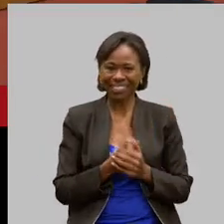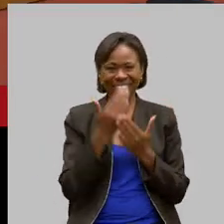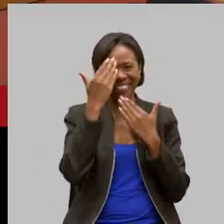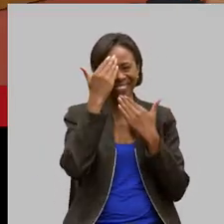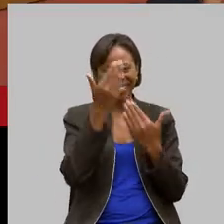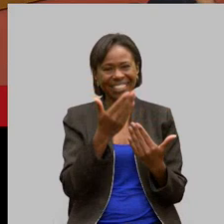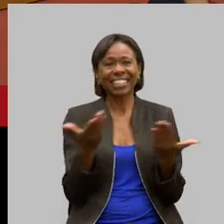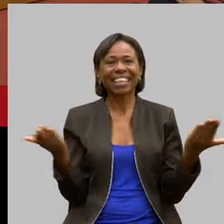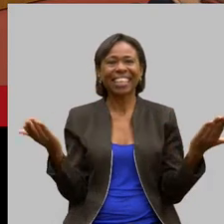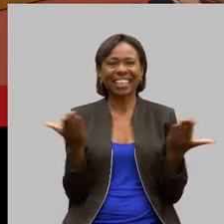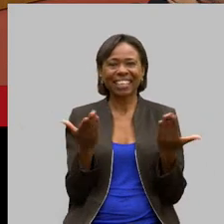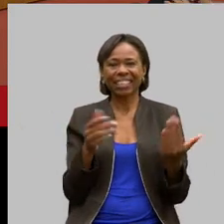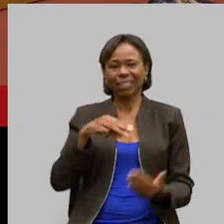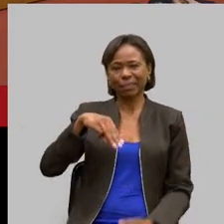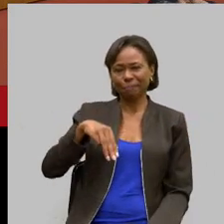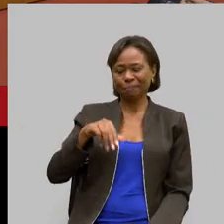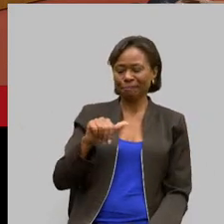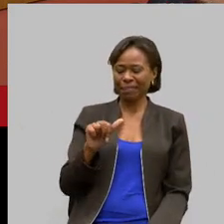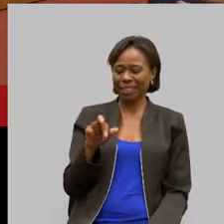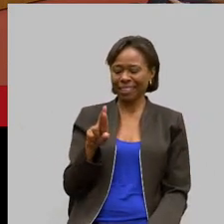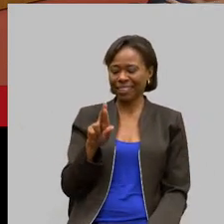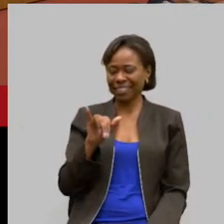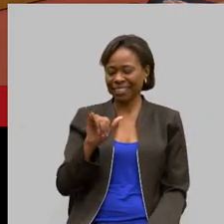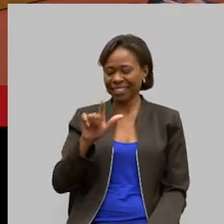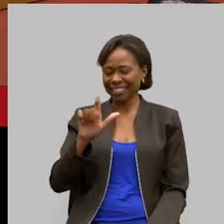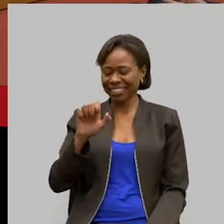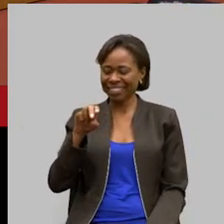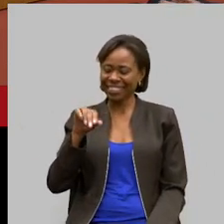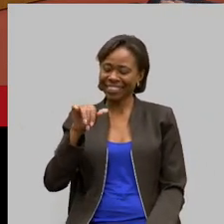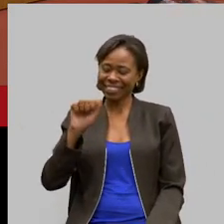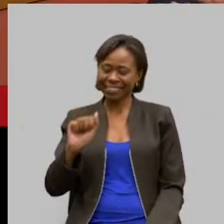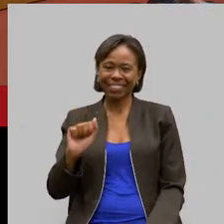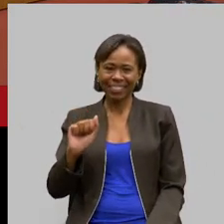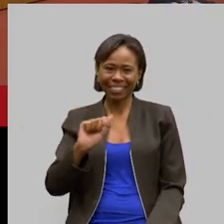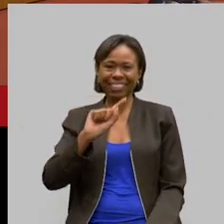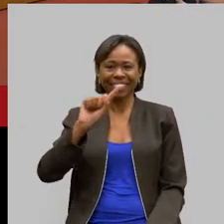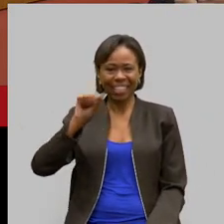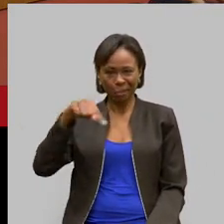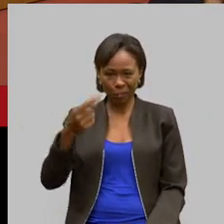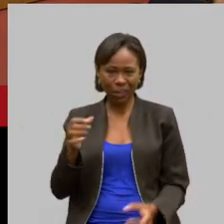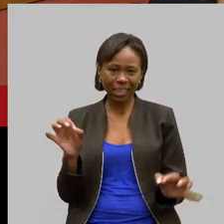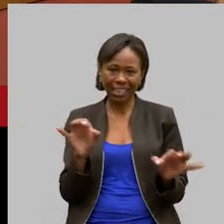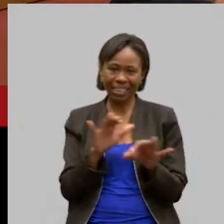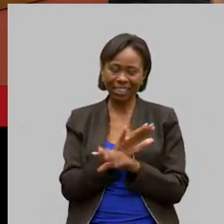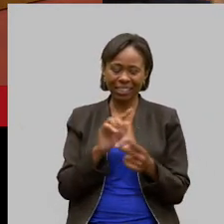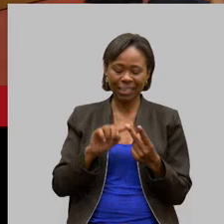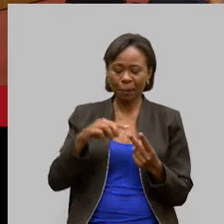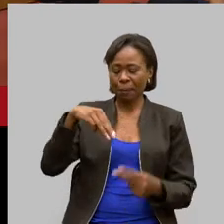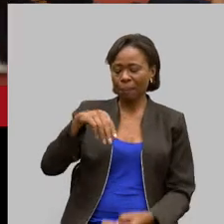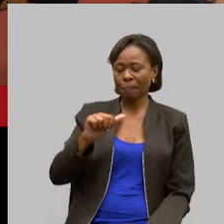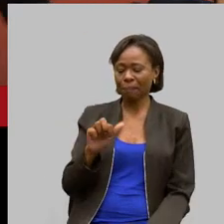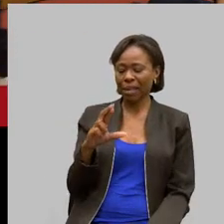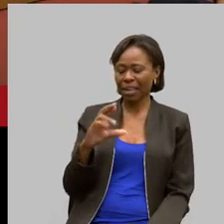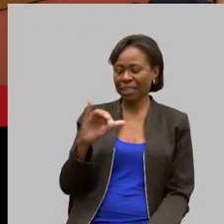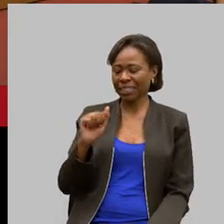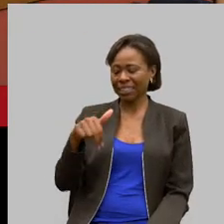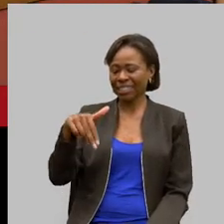Marileia Marileia e depois da Marileia encerramos com a Marciana de